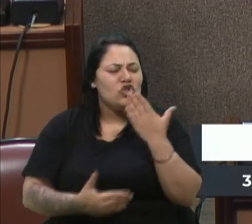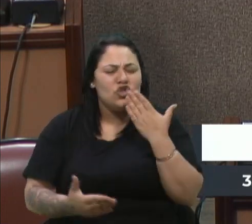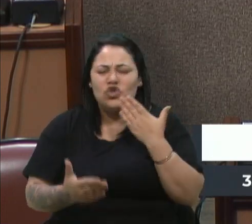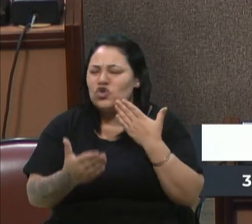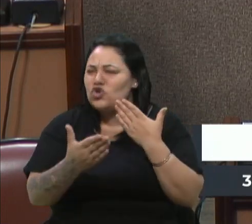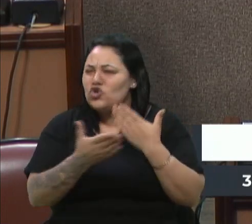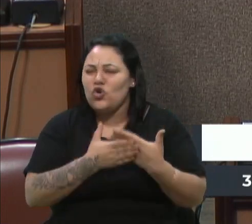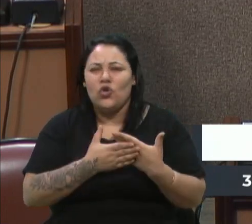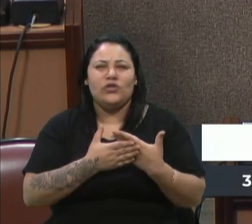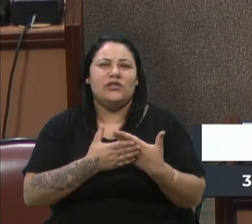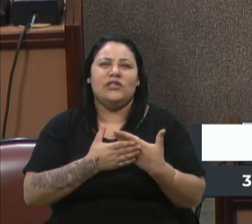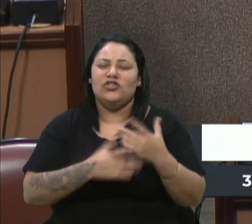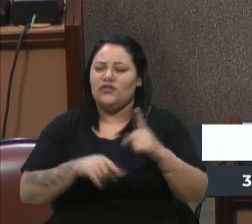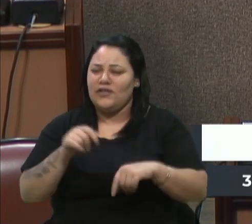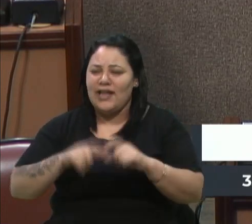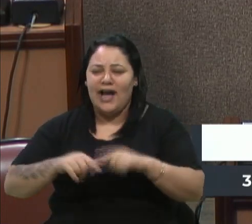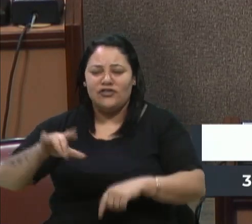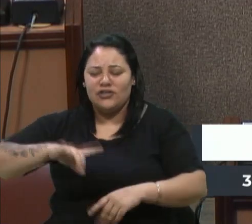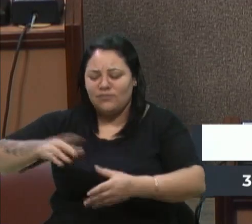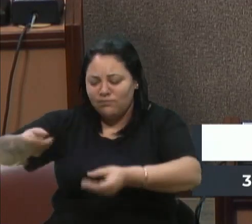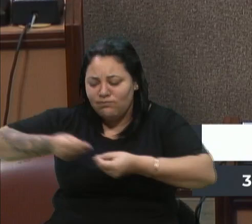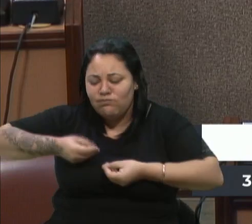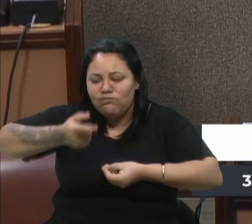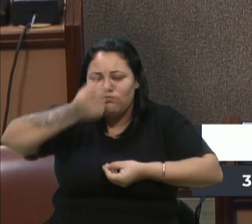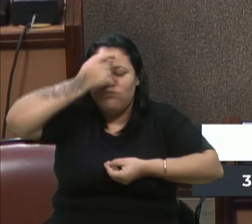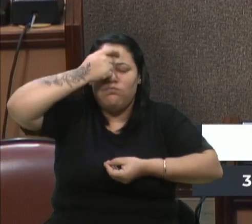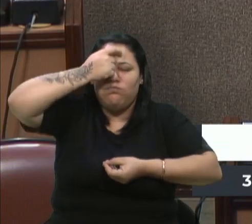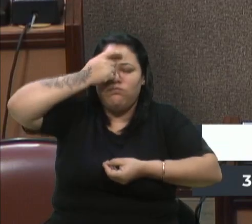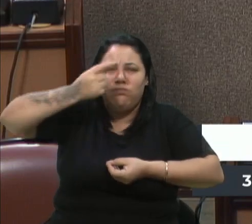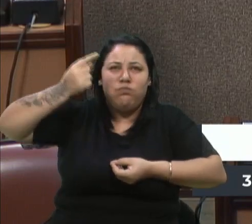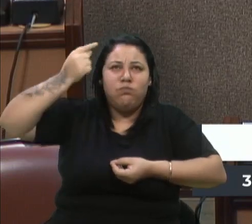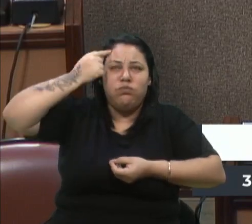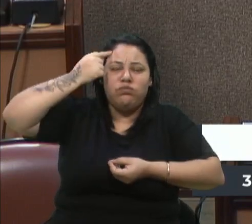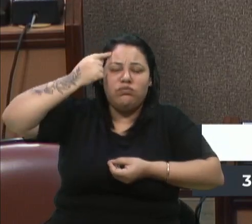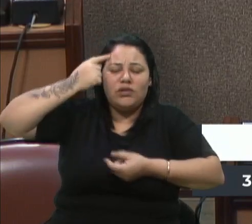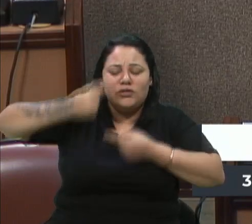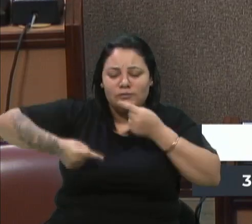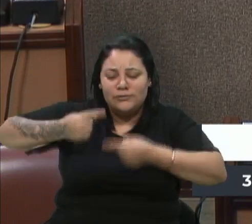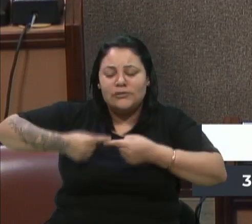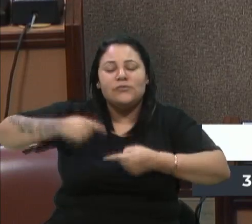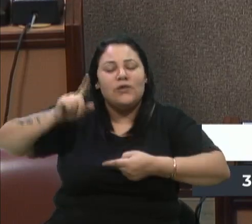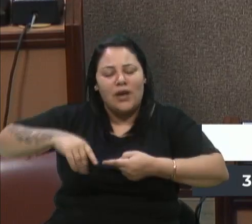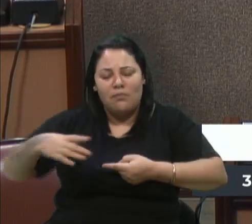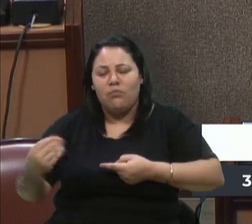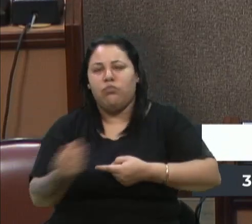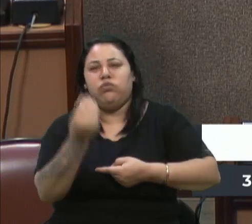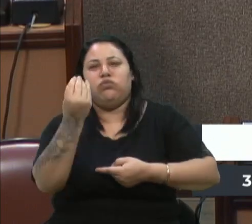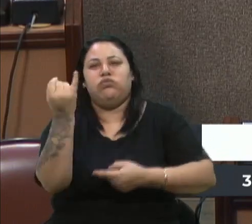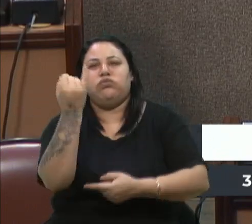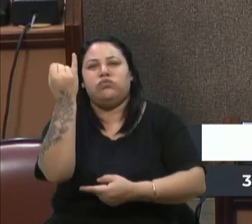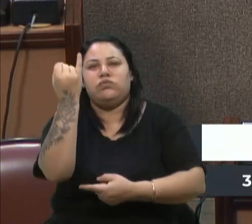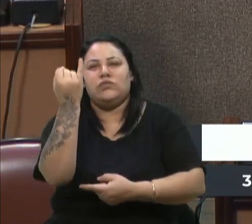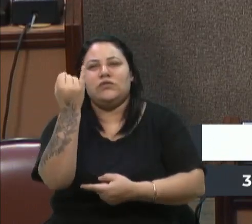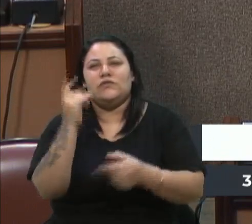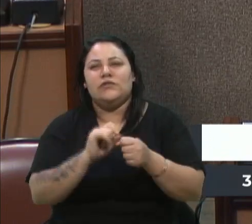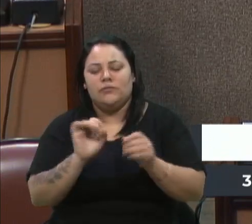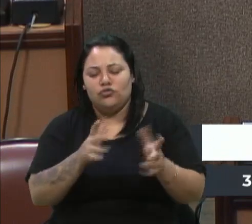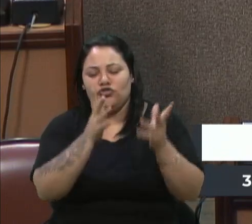gere conscientização, que nos traga uma reflexão e debates, são ações importantes que devem sim ser